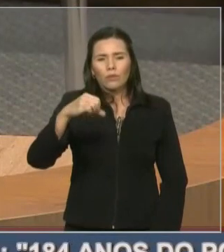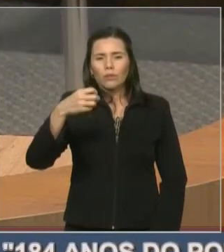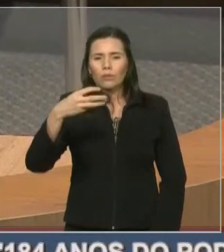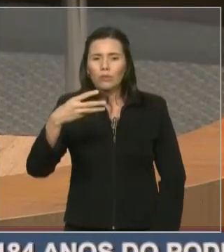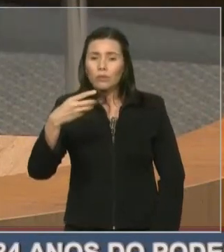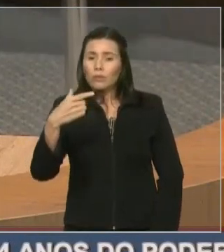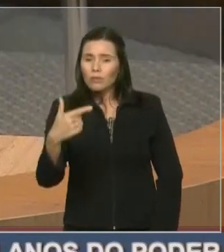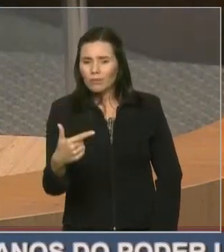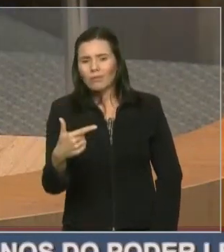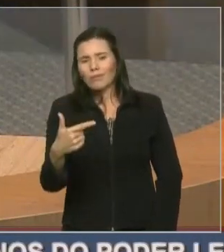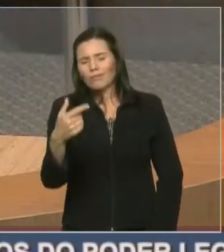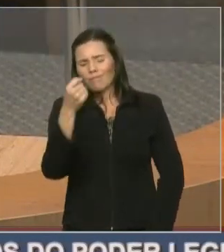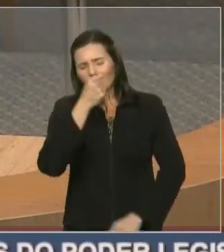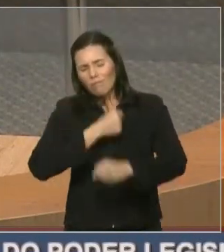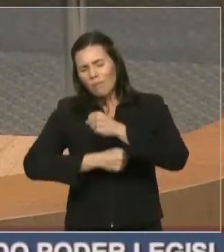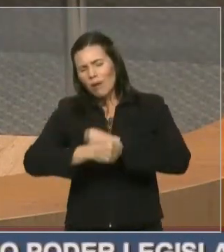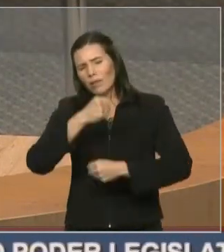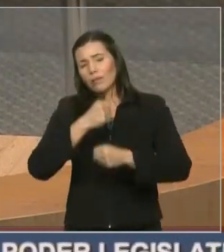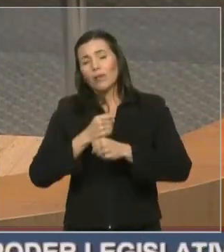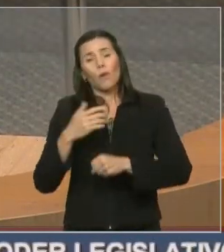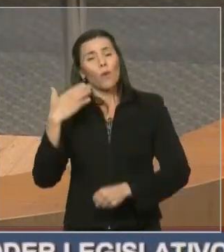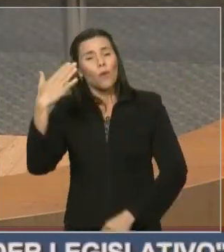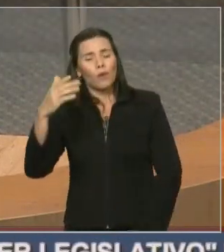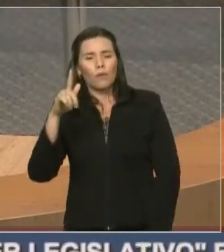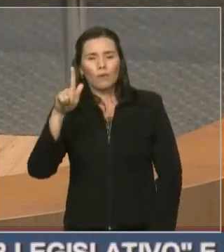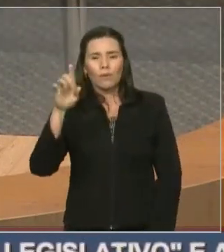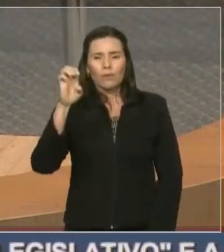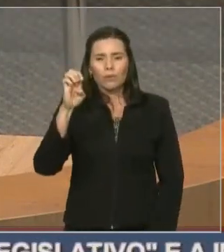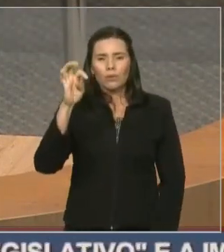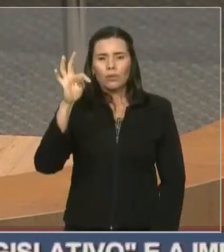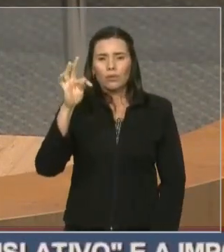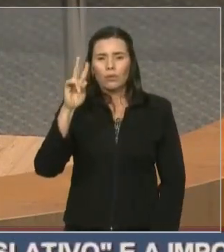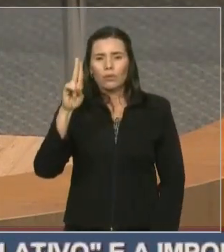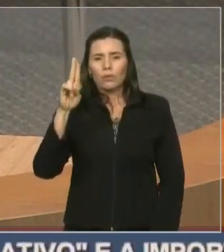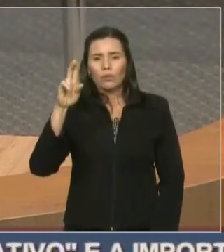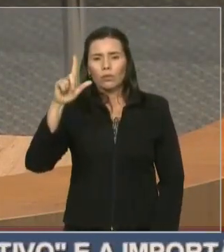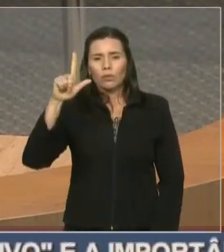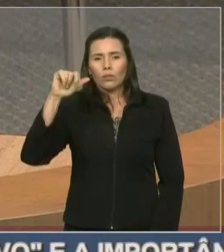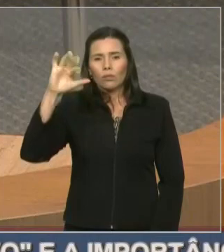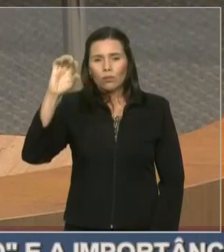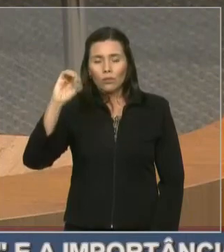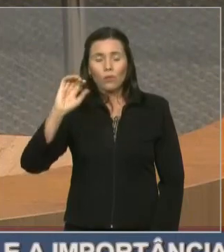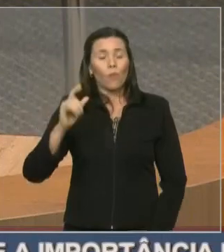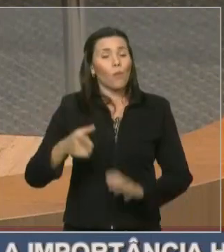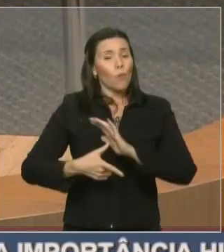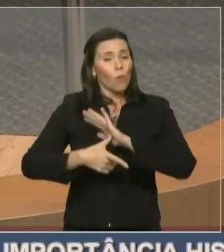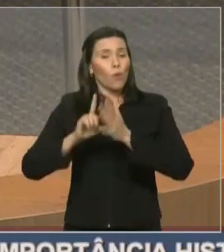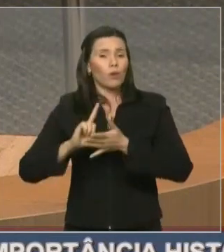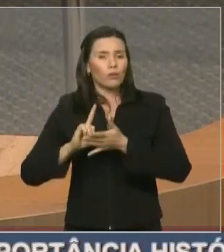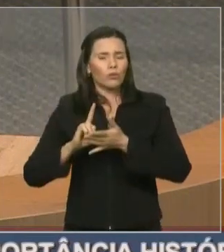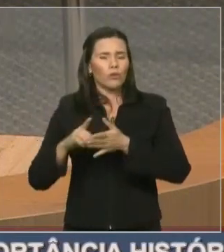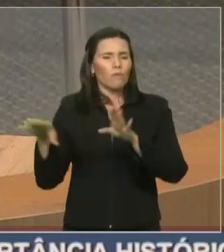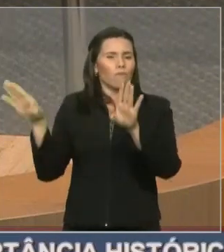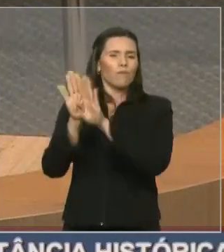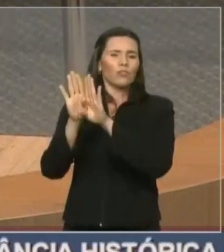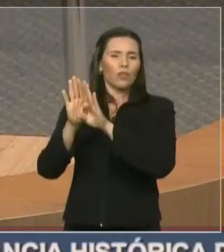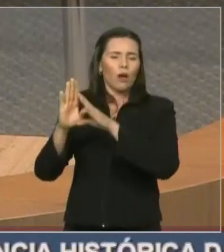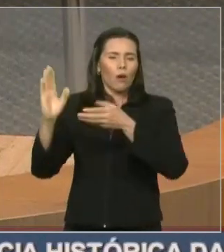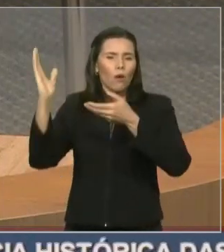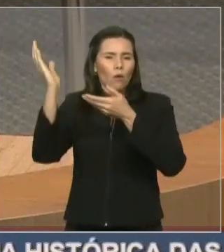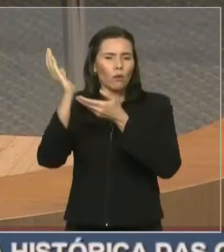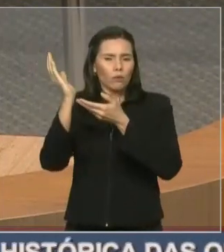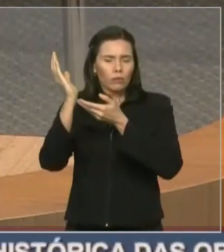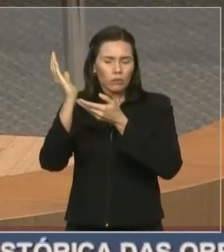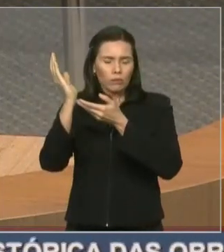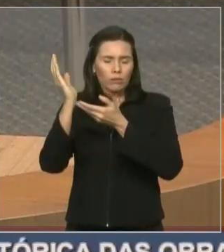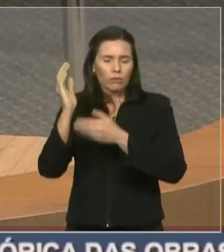1932, quando Getúlio Vargas, antes de fechar o Congresso, criou o Código